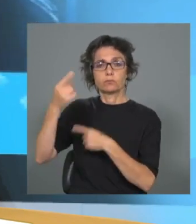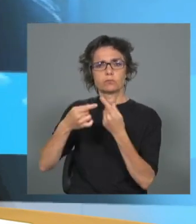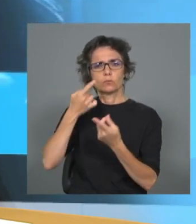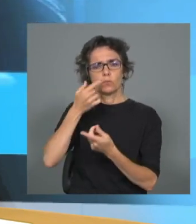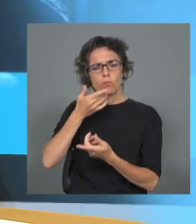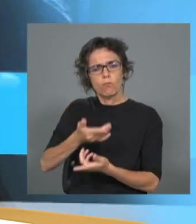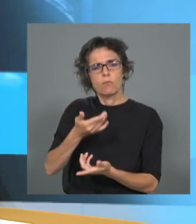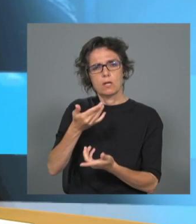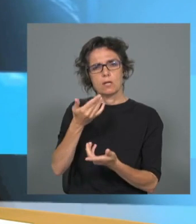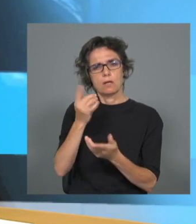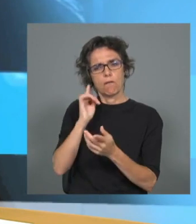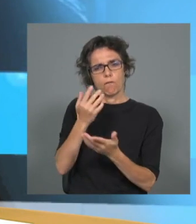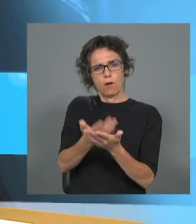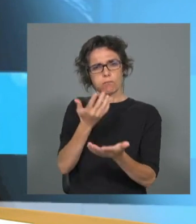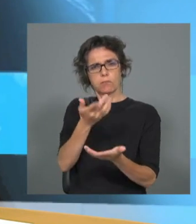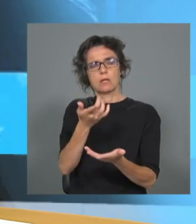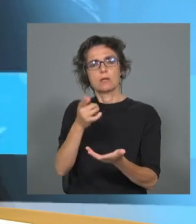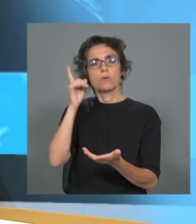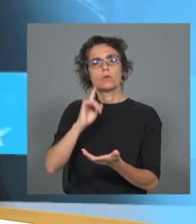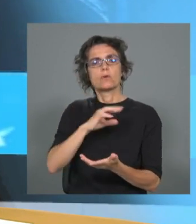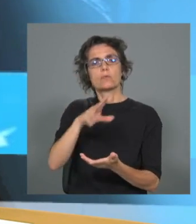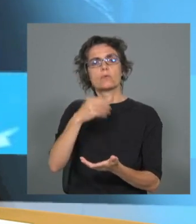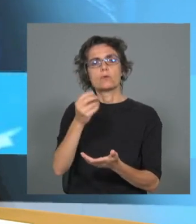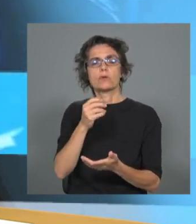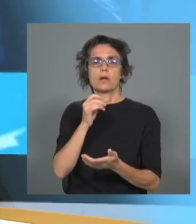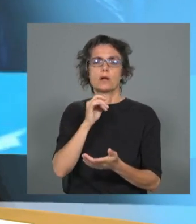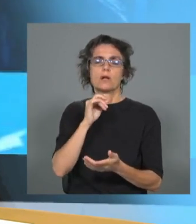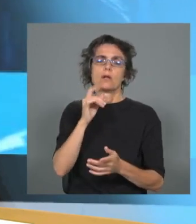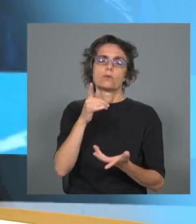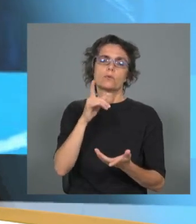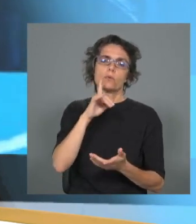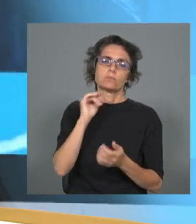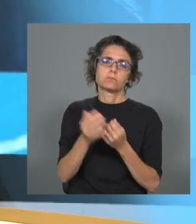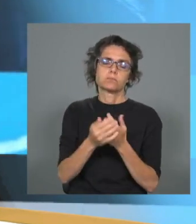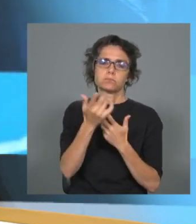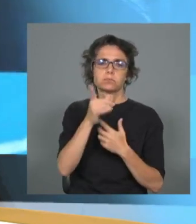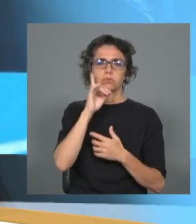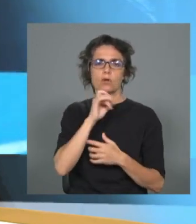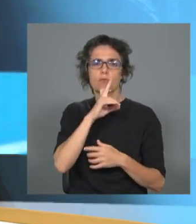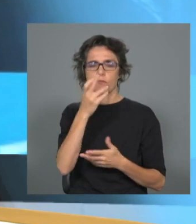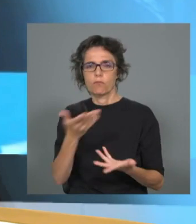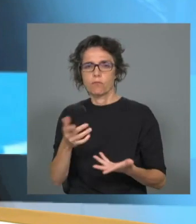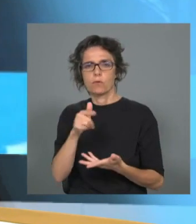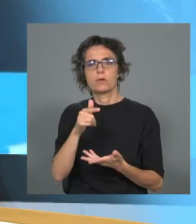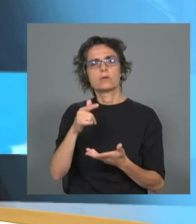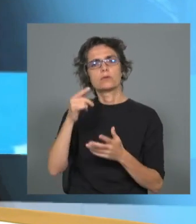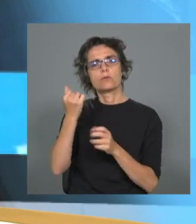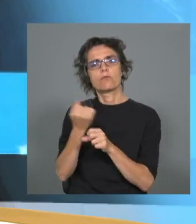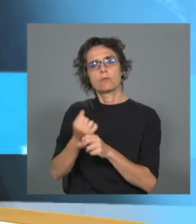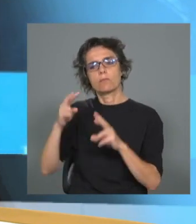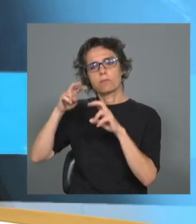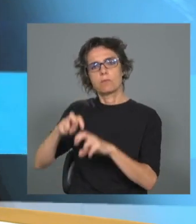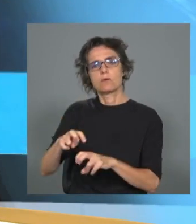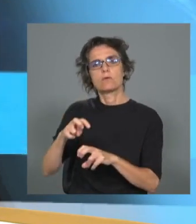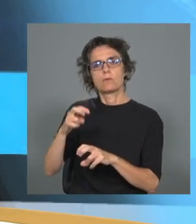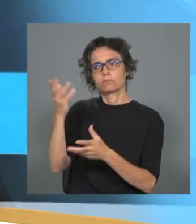nessa linha o Dia Mundial dos Avós e dos Idosos e vai nesse sentido o trabalho de investigação também desenvolvido pela Joana Figueiredo,